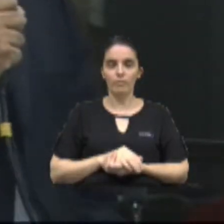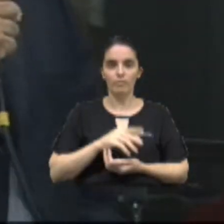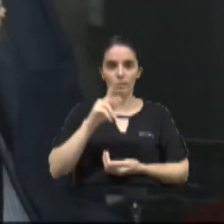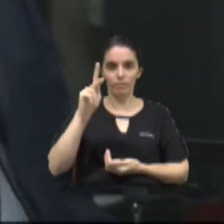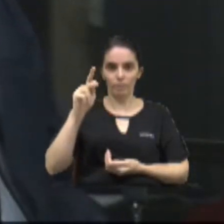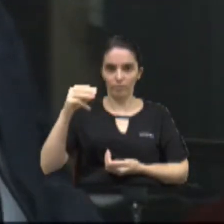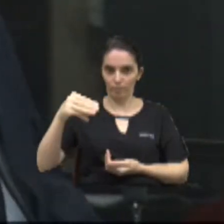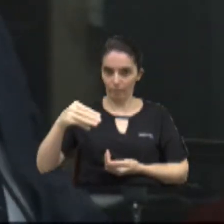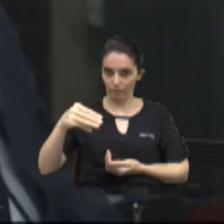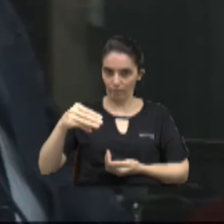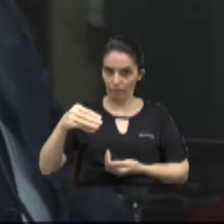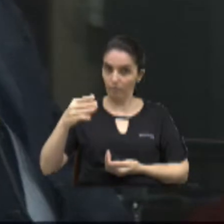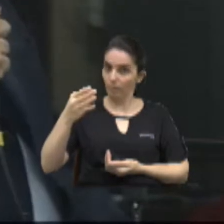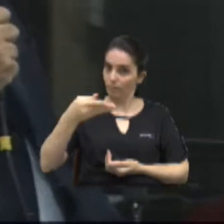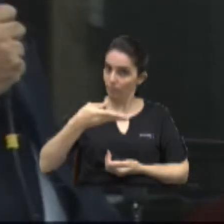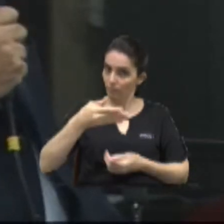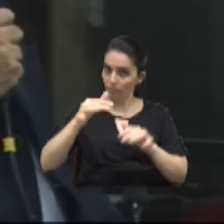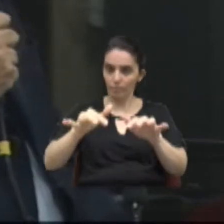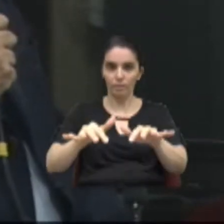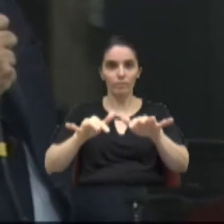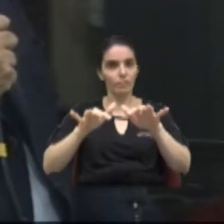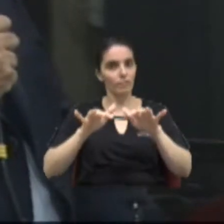militares que hoje estão aqui nessa casa